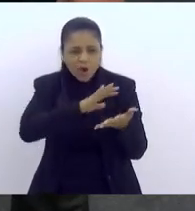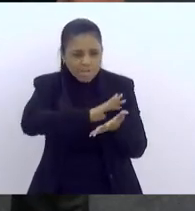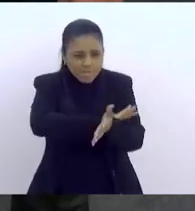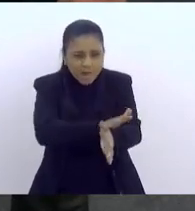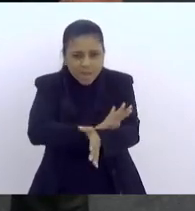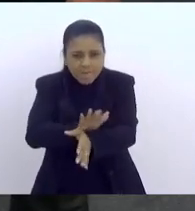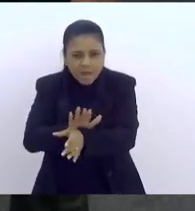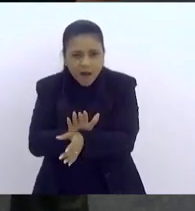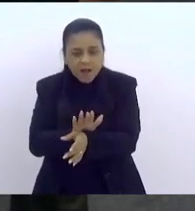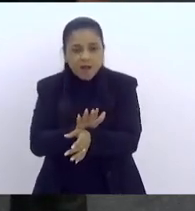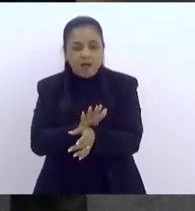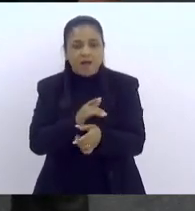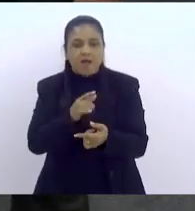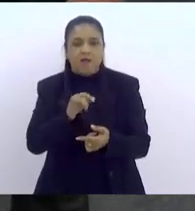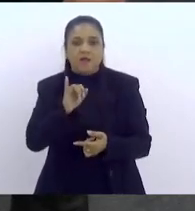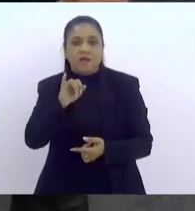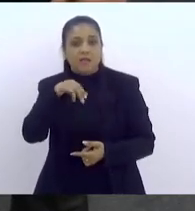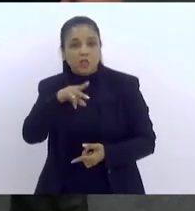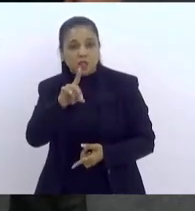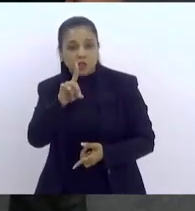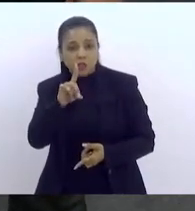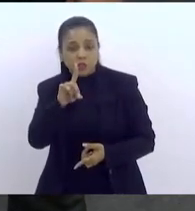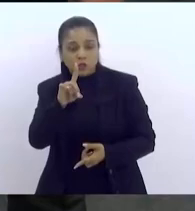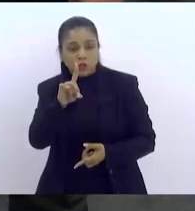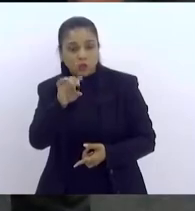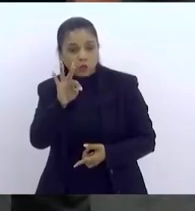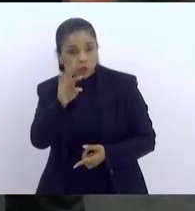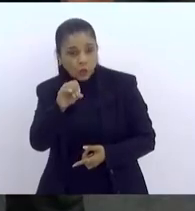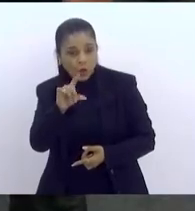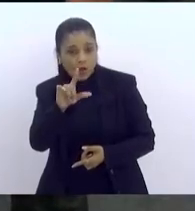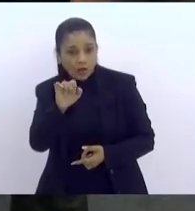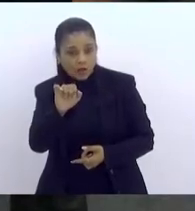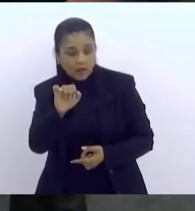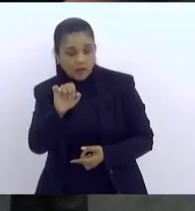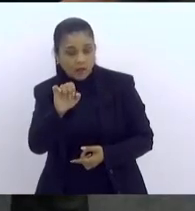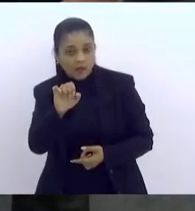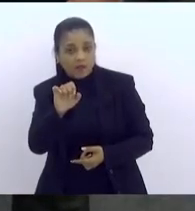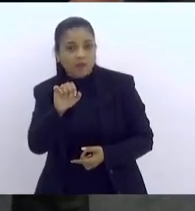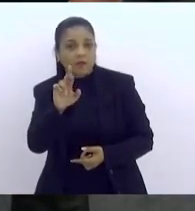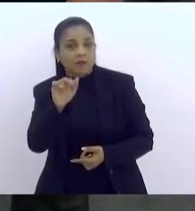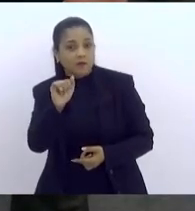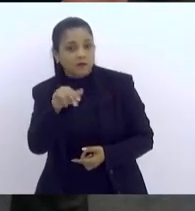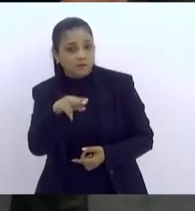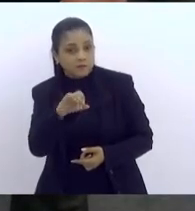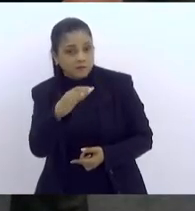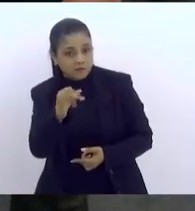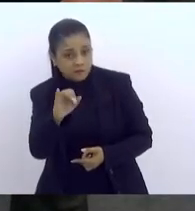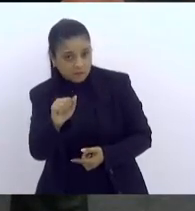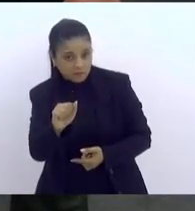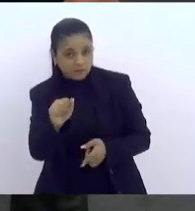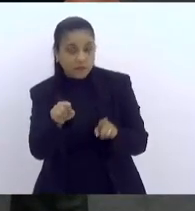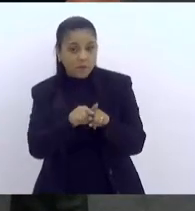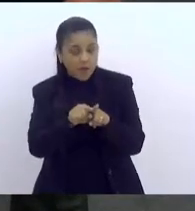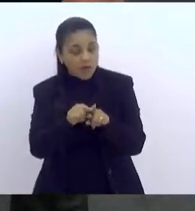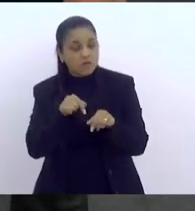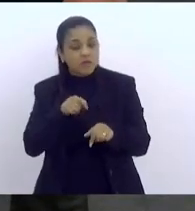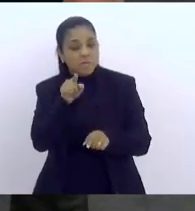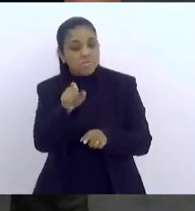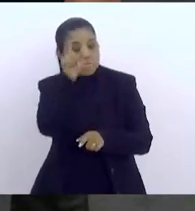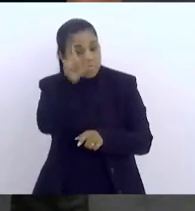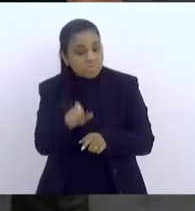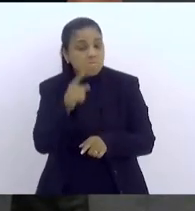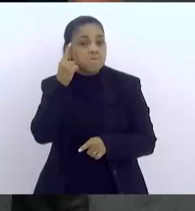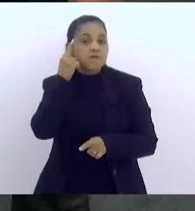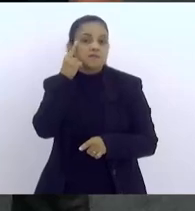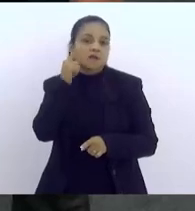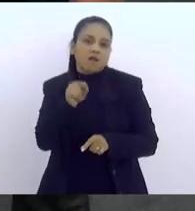de intolerância, eu penso que o autor dessa proposição deva refletir,